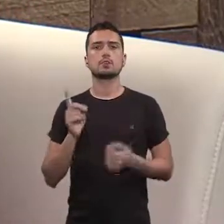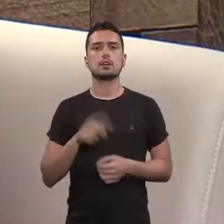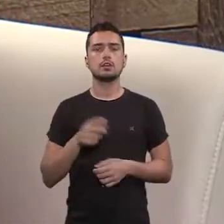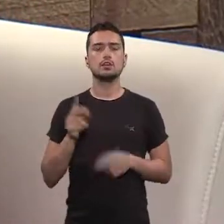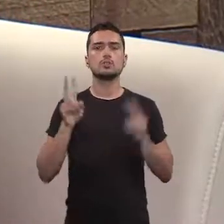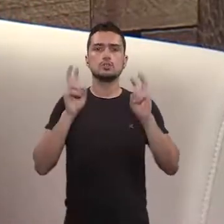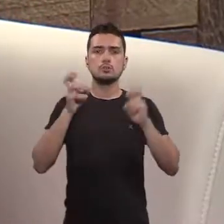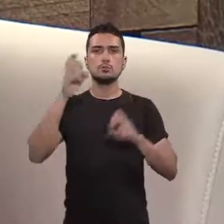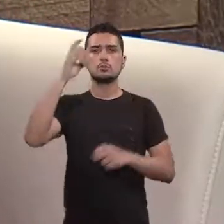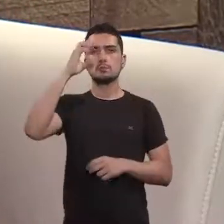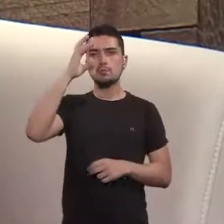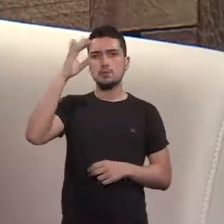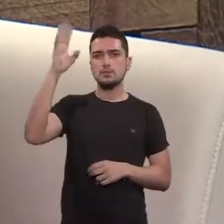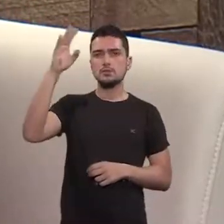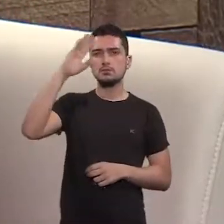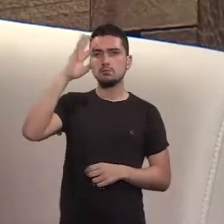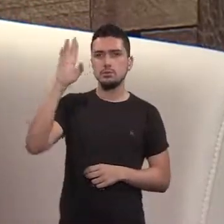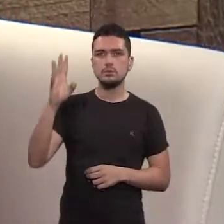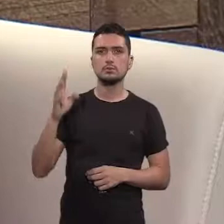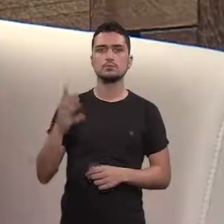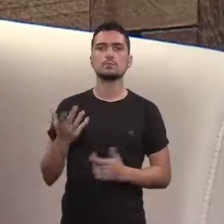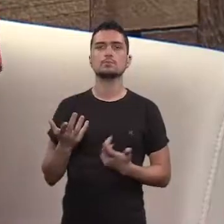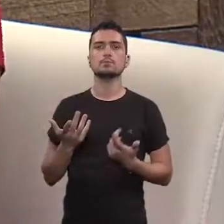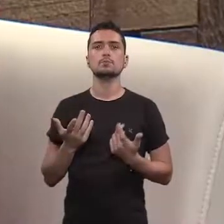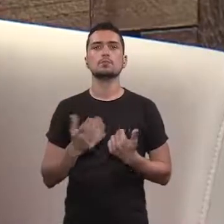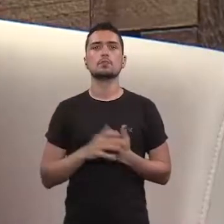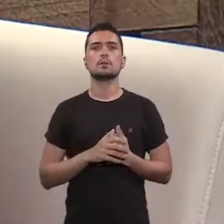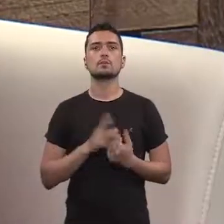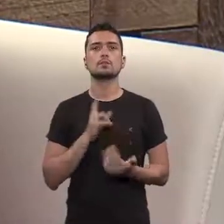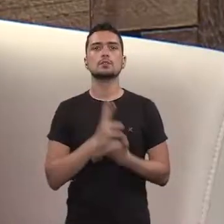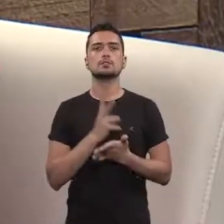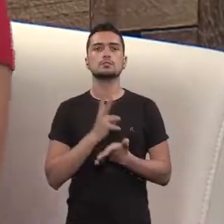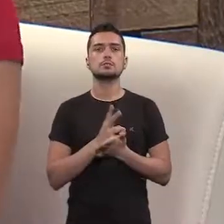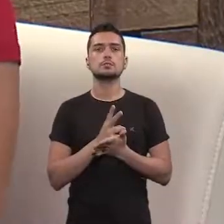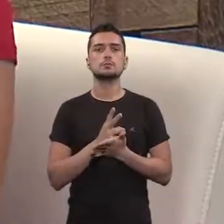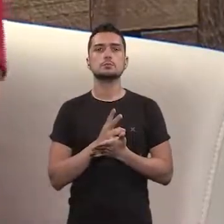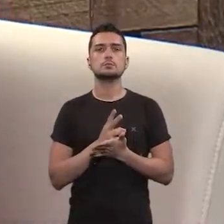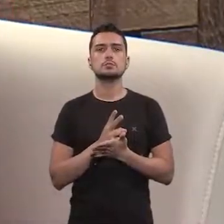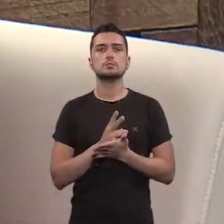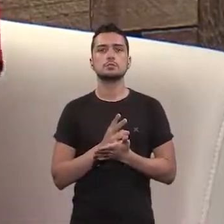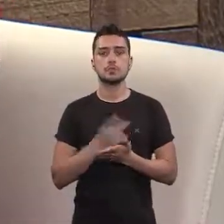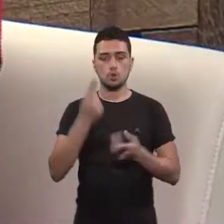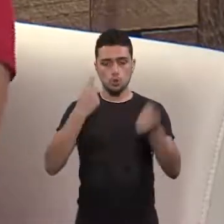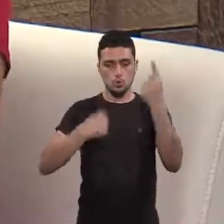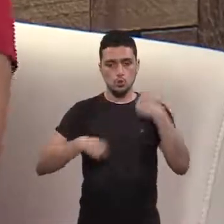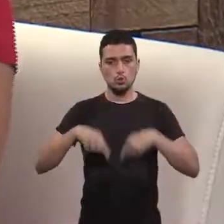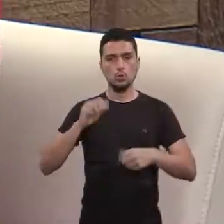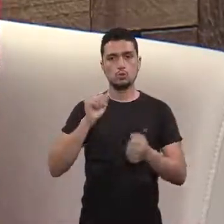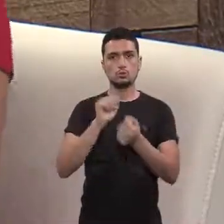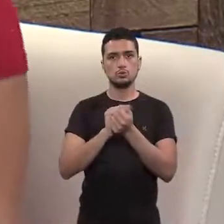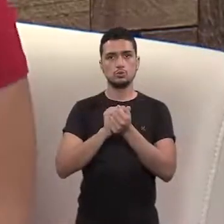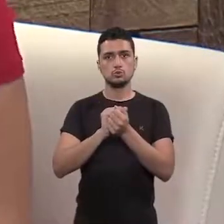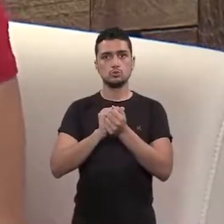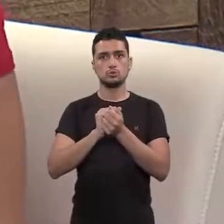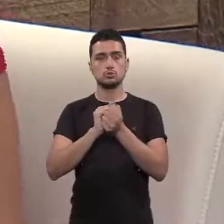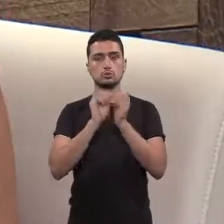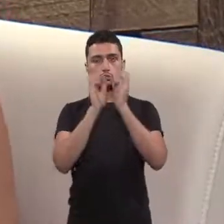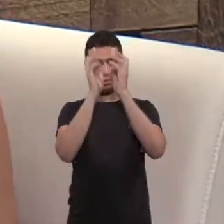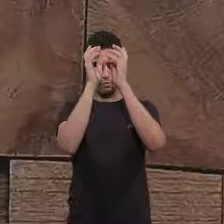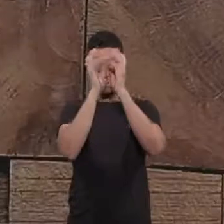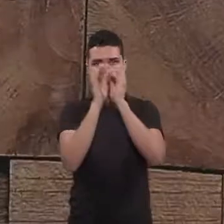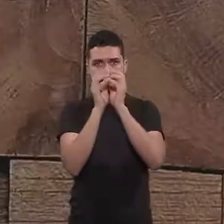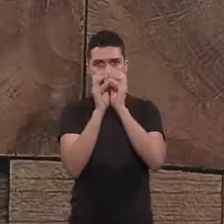de se buscar sempre estar com não só o corpo, mas também com o corpo, a mente, com tudo